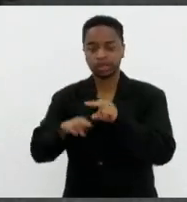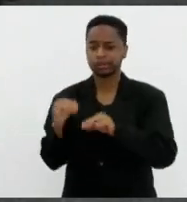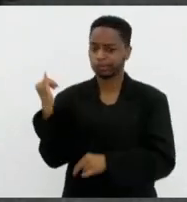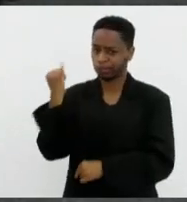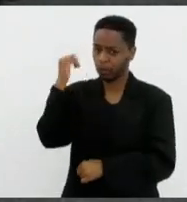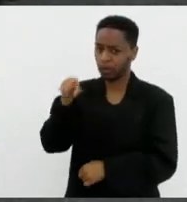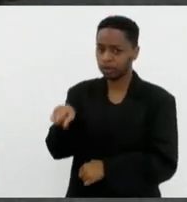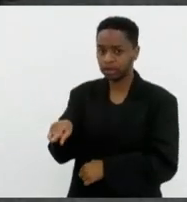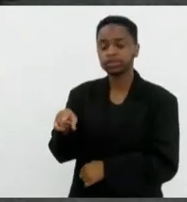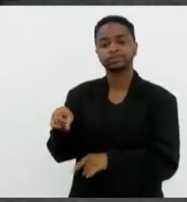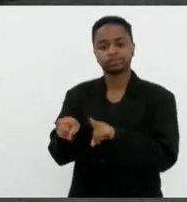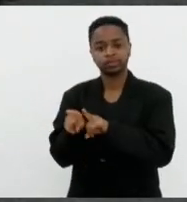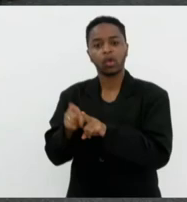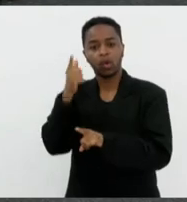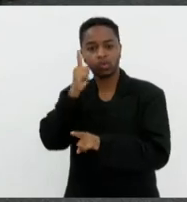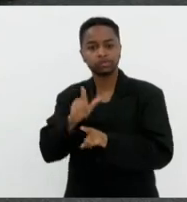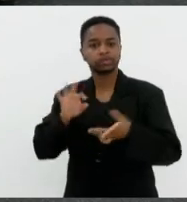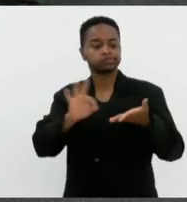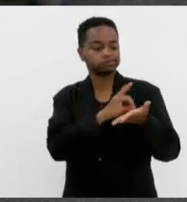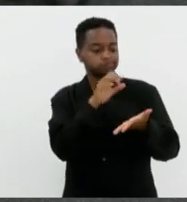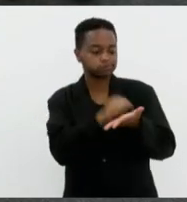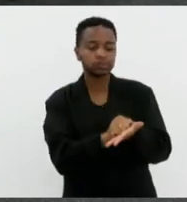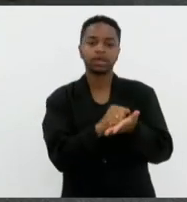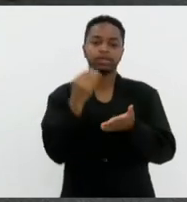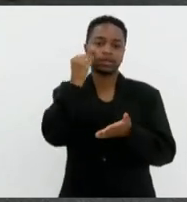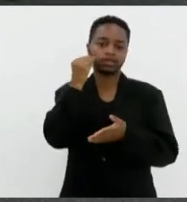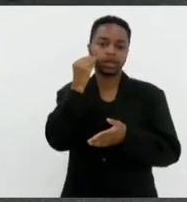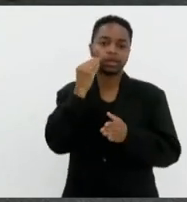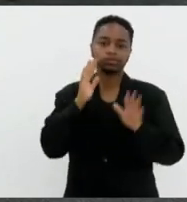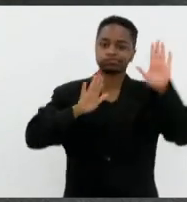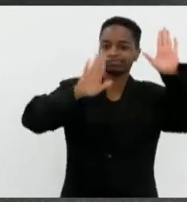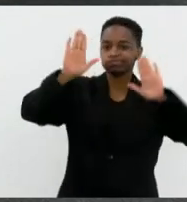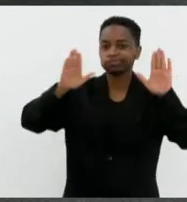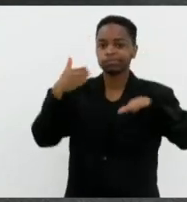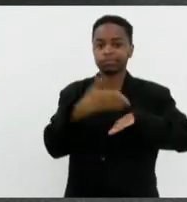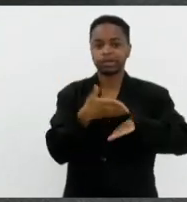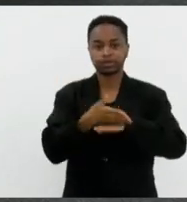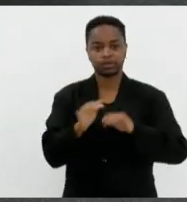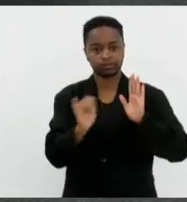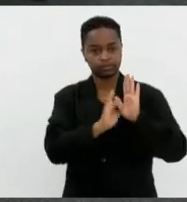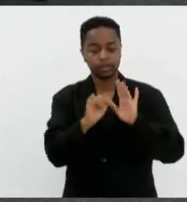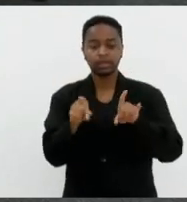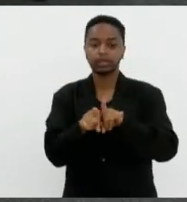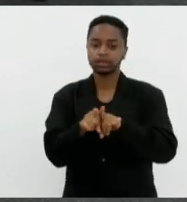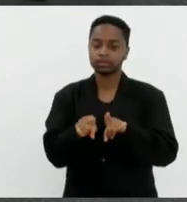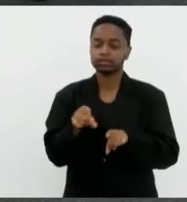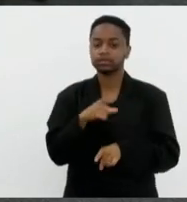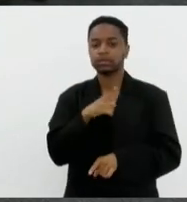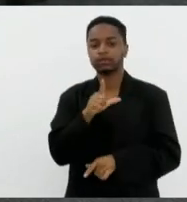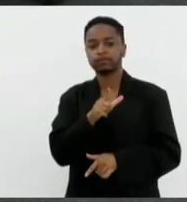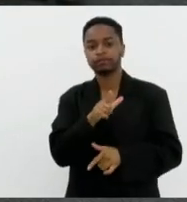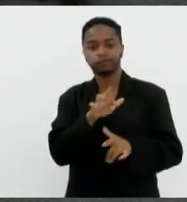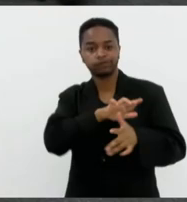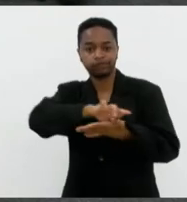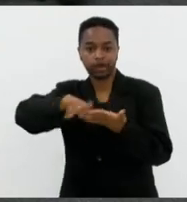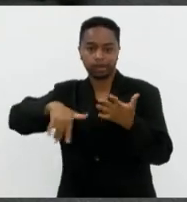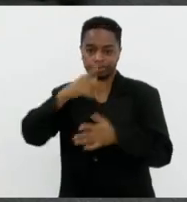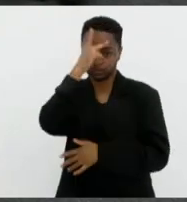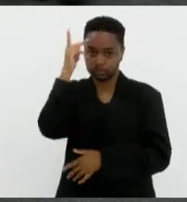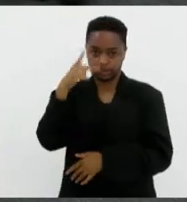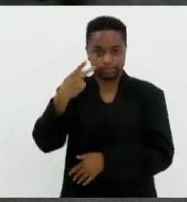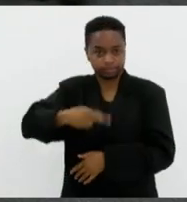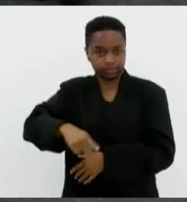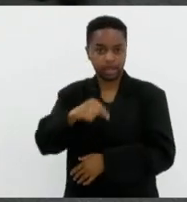importante pôde disputar o edital e a gente teve milhares de pessoas em várias cidades do estado do Rio de